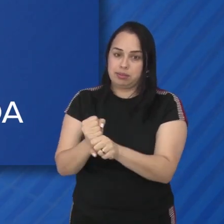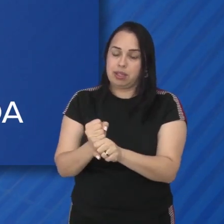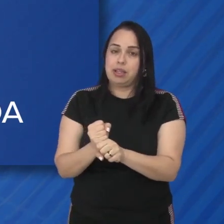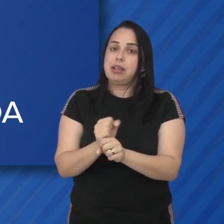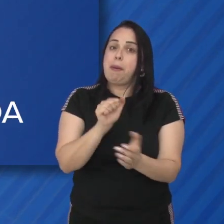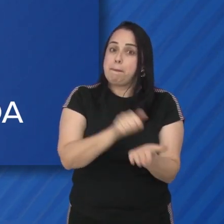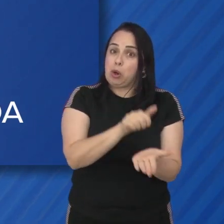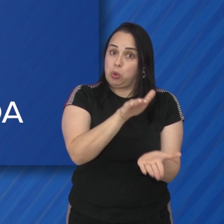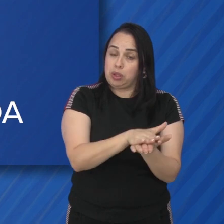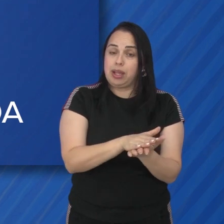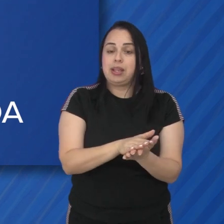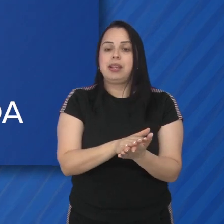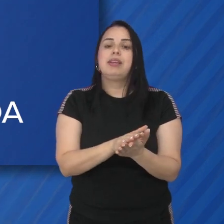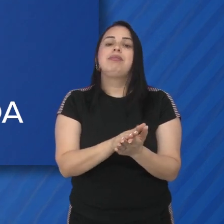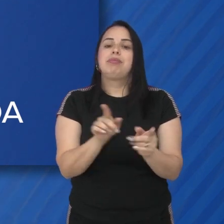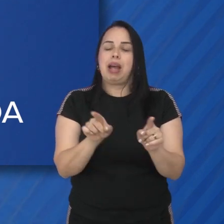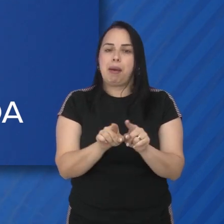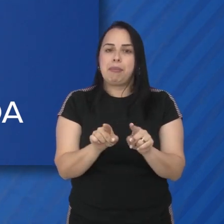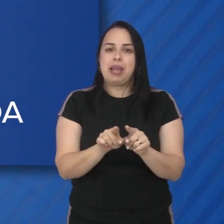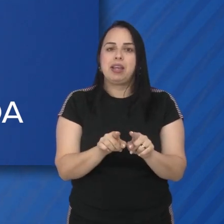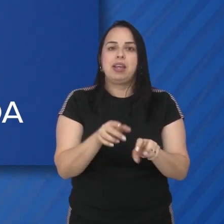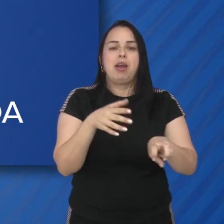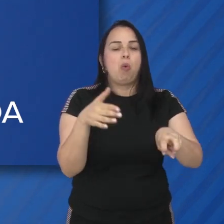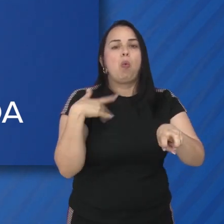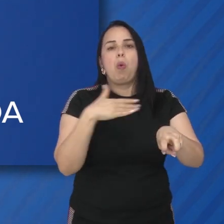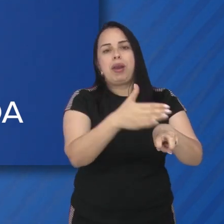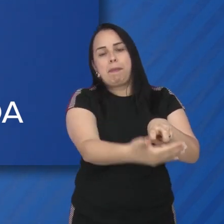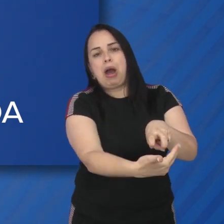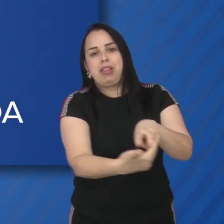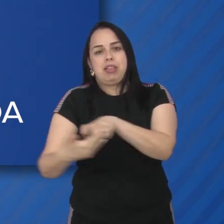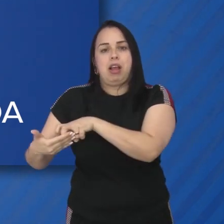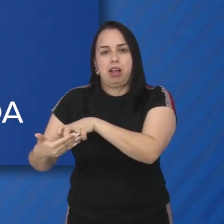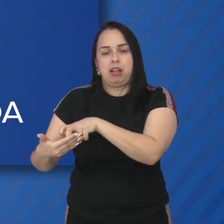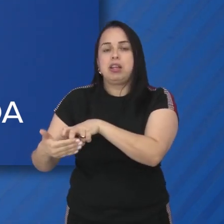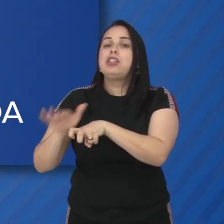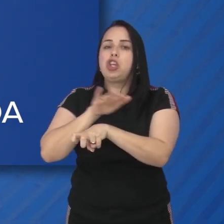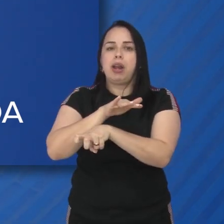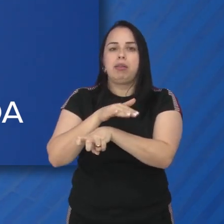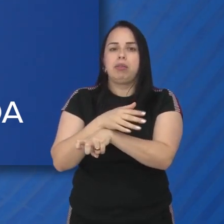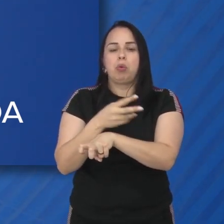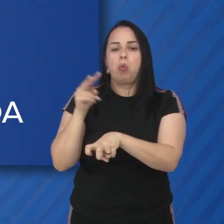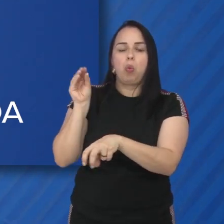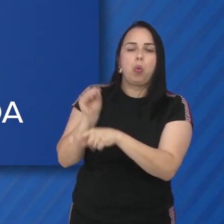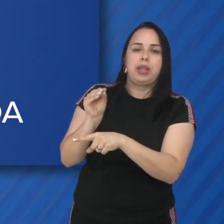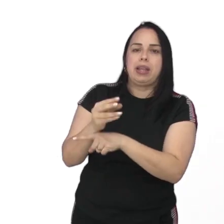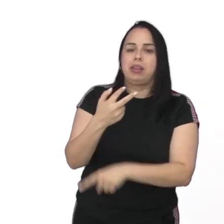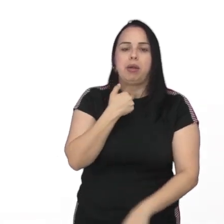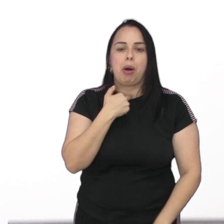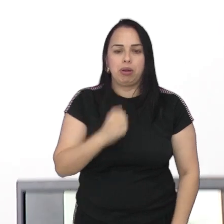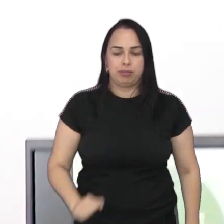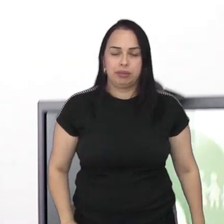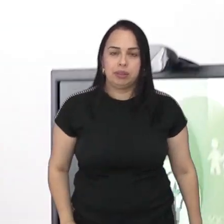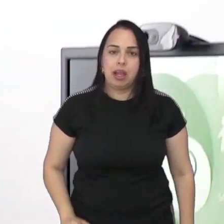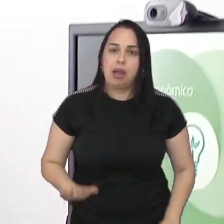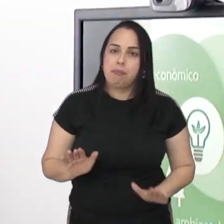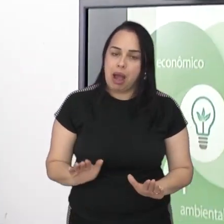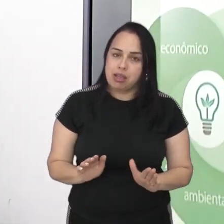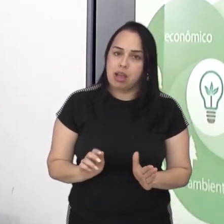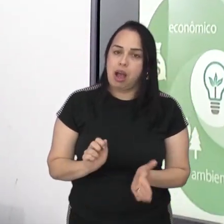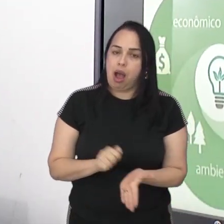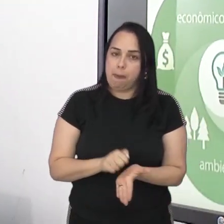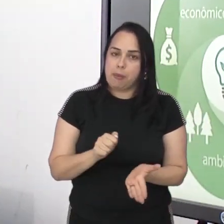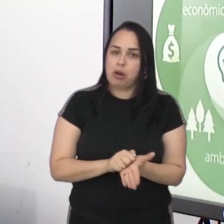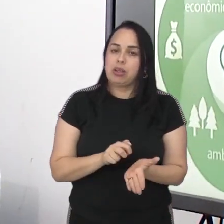5 anos, além de multa e proibição da guarda quando se trata de cão ou gato. Mesmo assim,